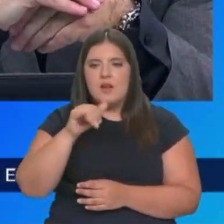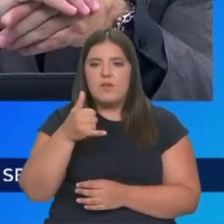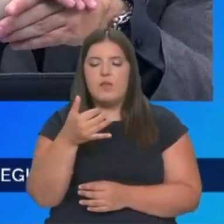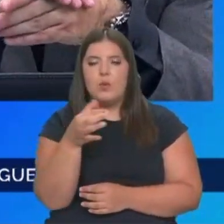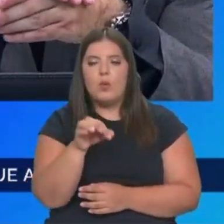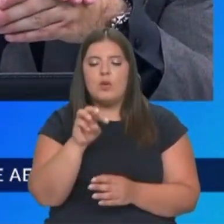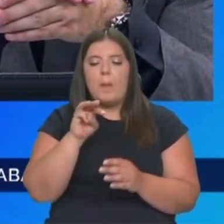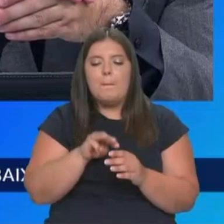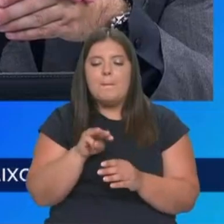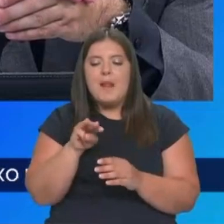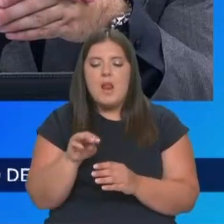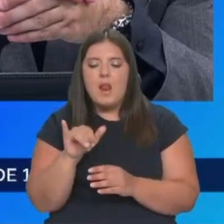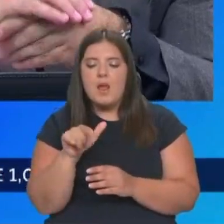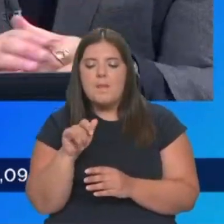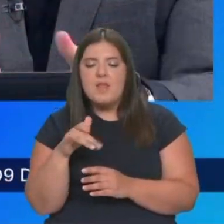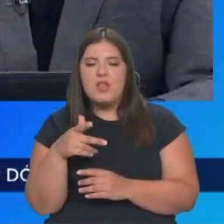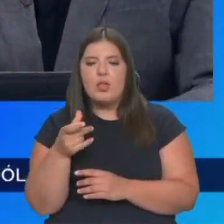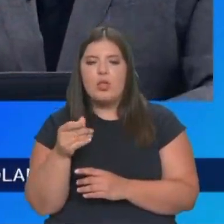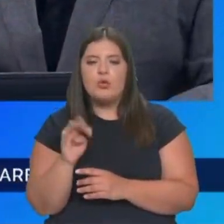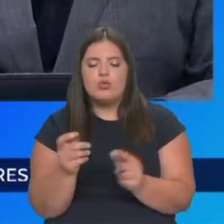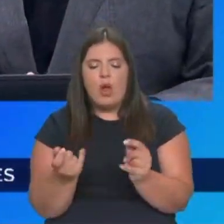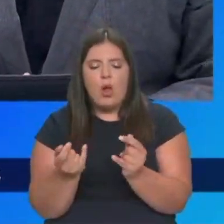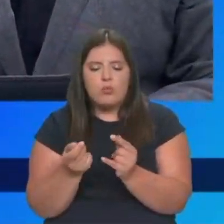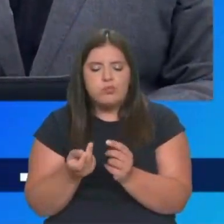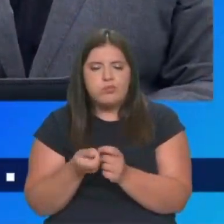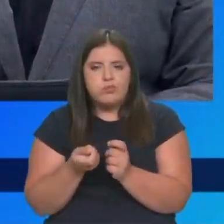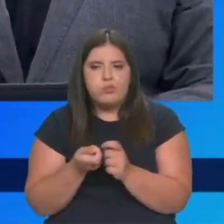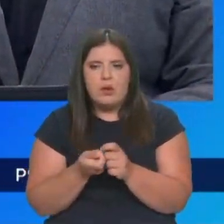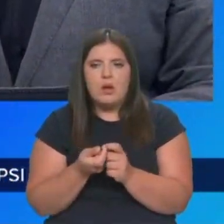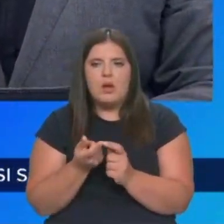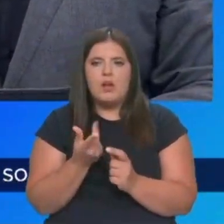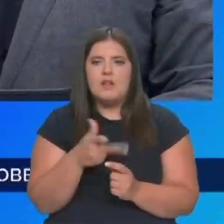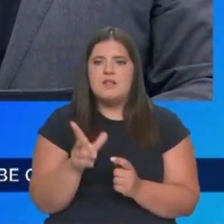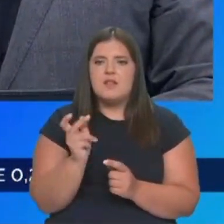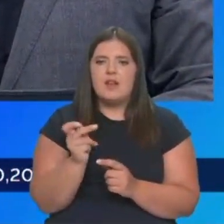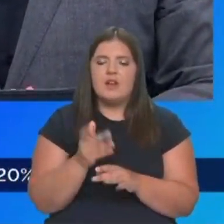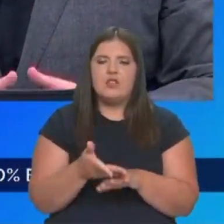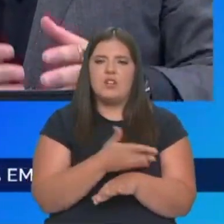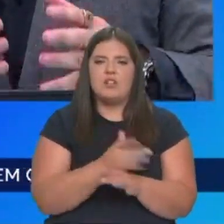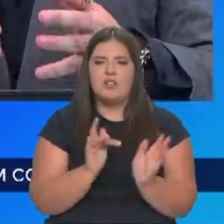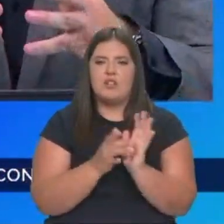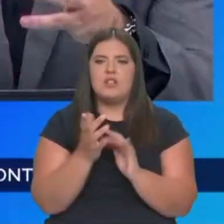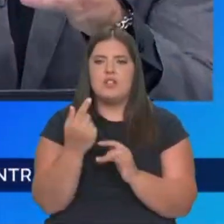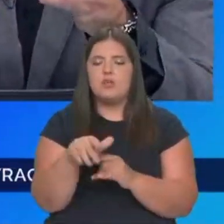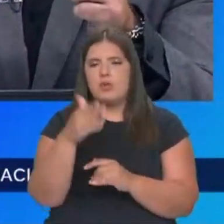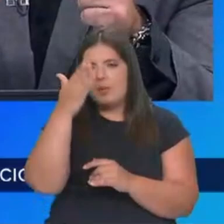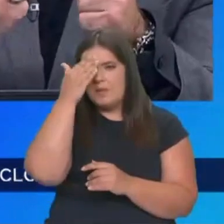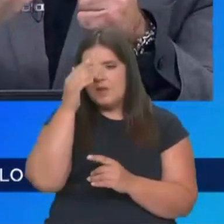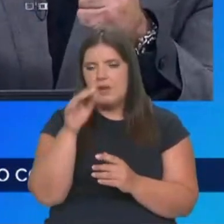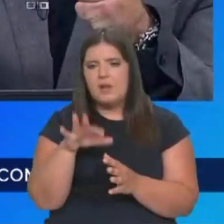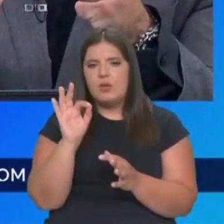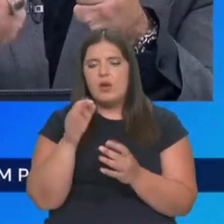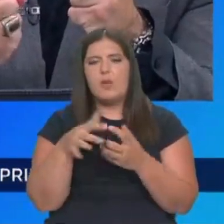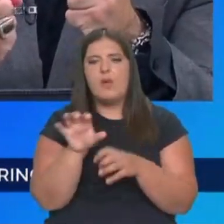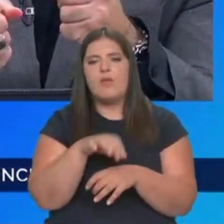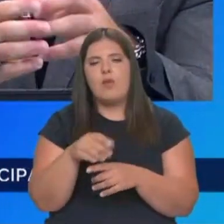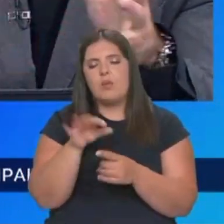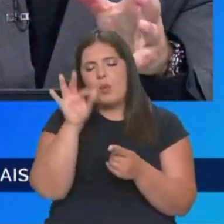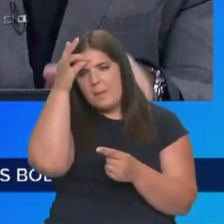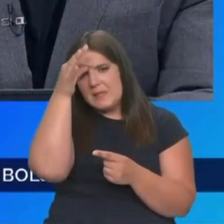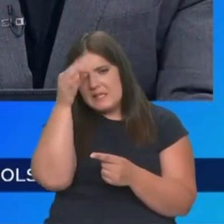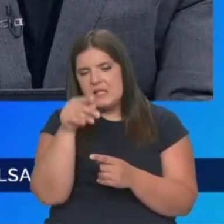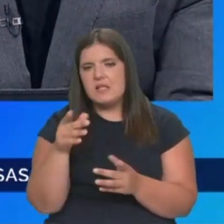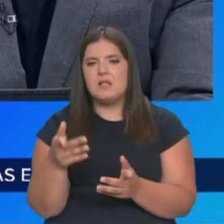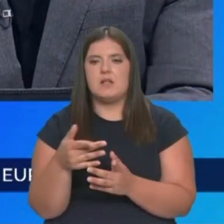0,028 milímetros entre eles. Já imaginaste que na antiguidade, 100 anos antes de Cristo, nós temos a capacidade de encontrar um mecanismo com esta precisão?